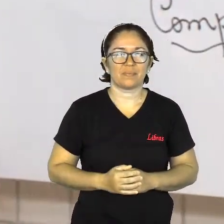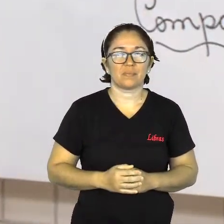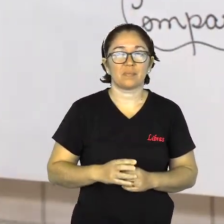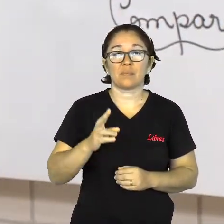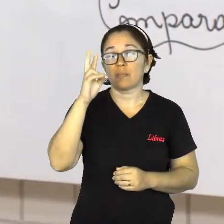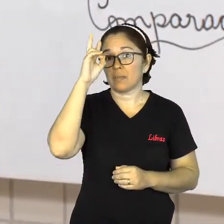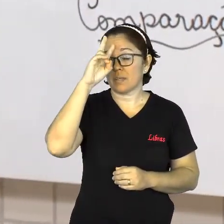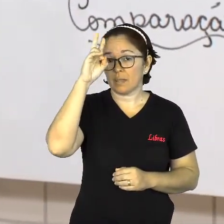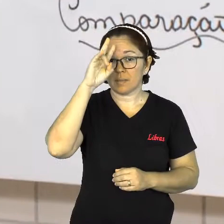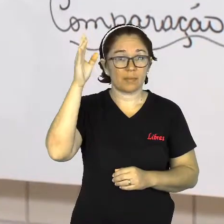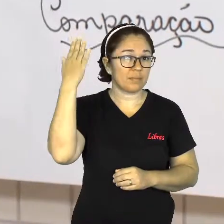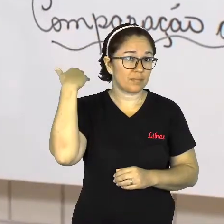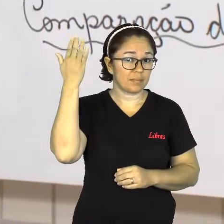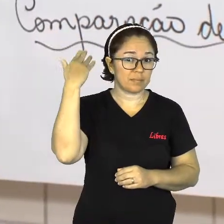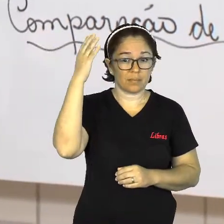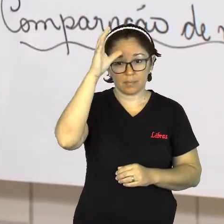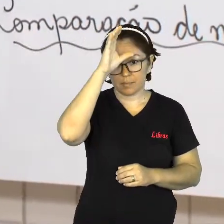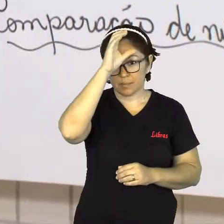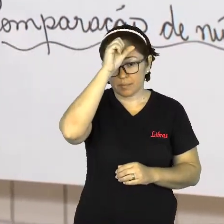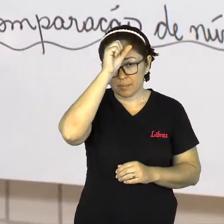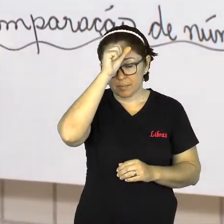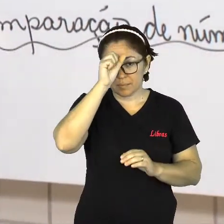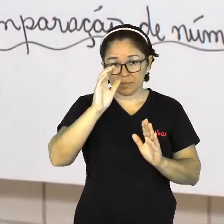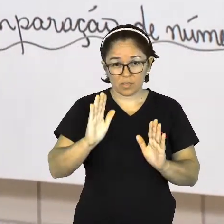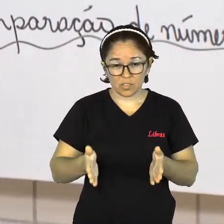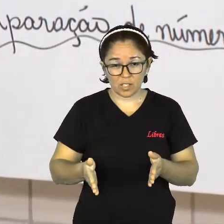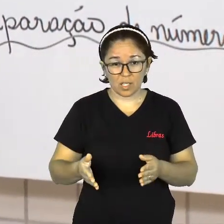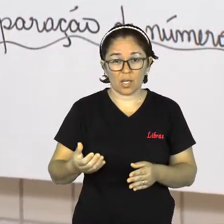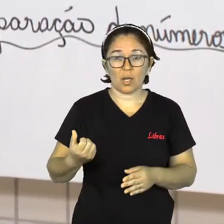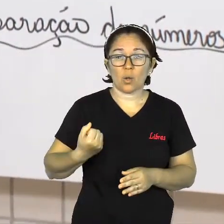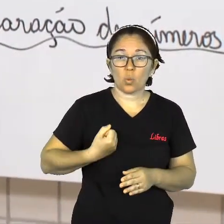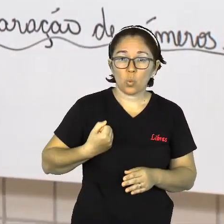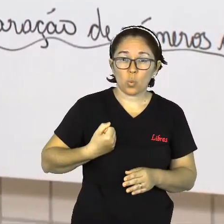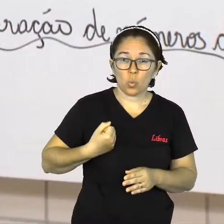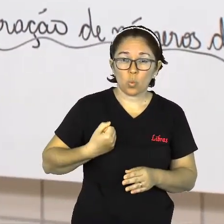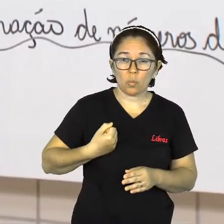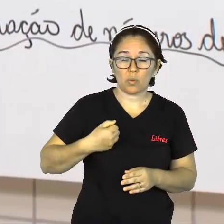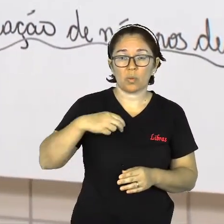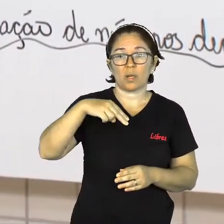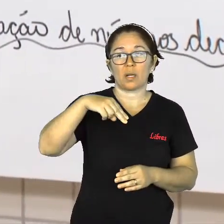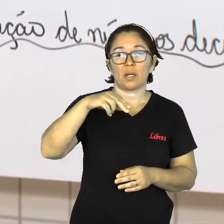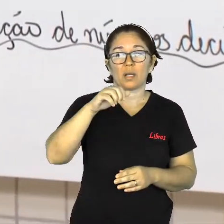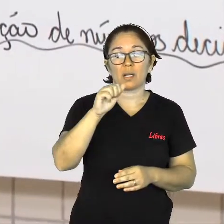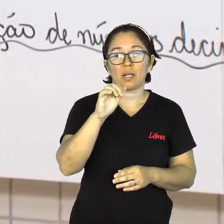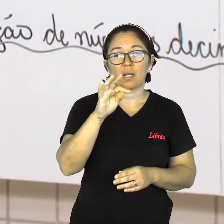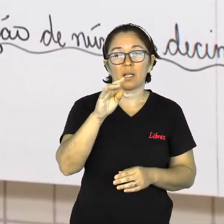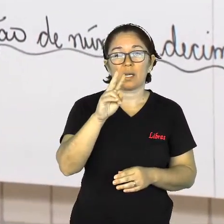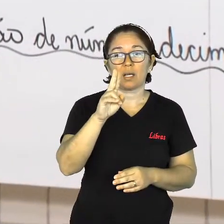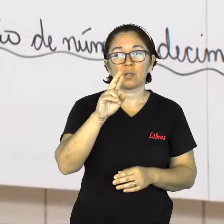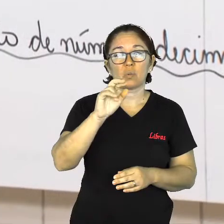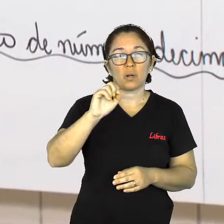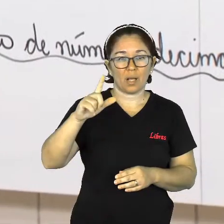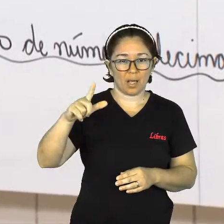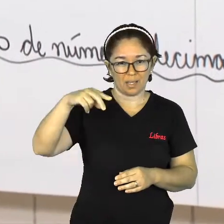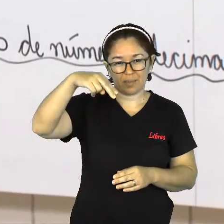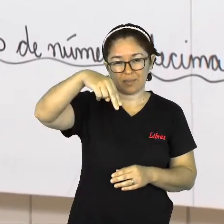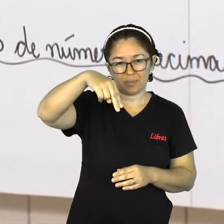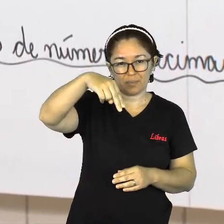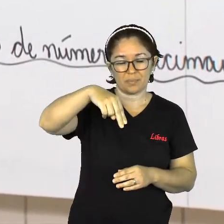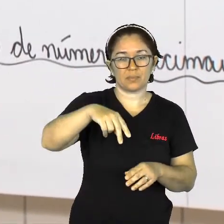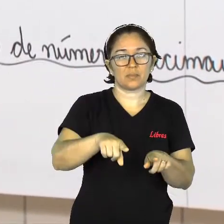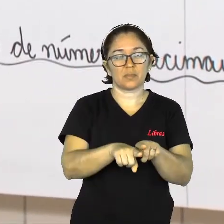recapitulando, na aula anterior, nós vimos quem eram os números naturais, que era representado pela letra N. Vimos os